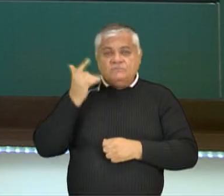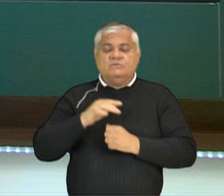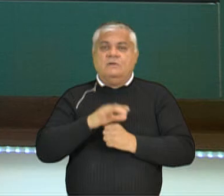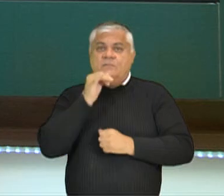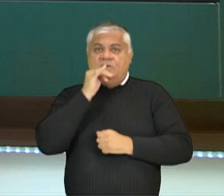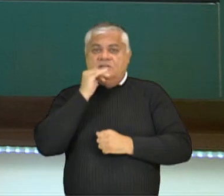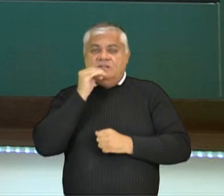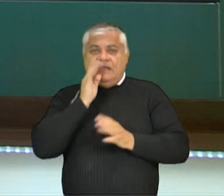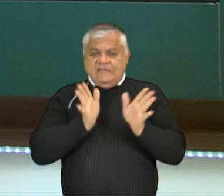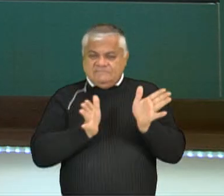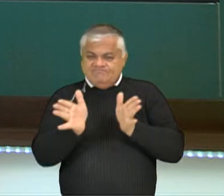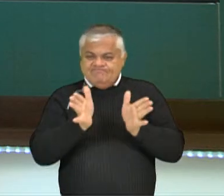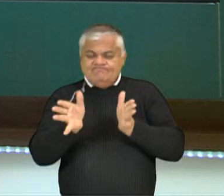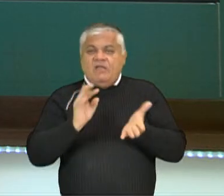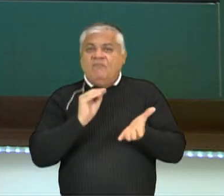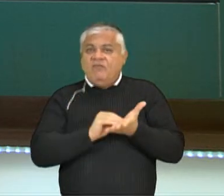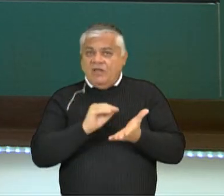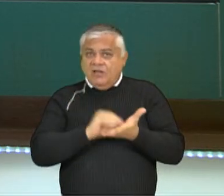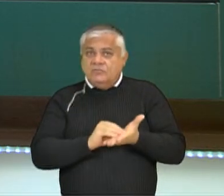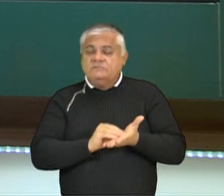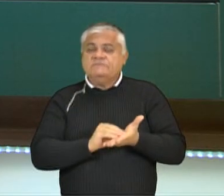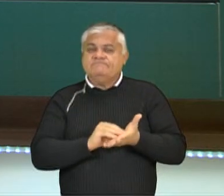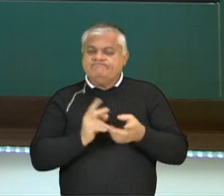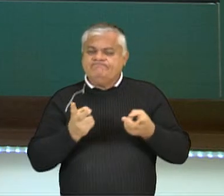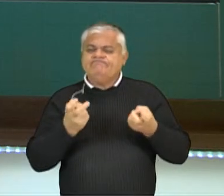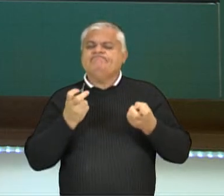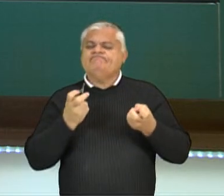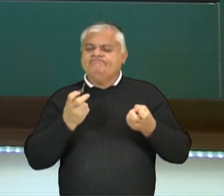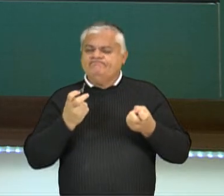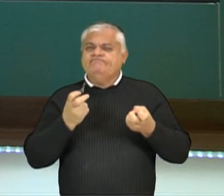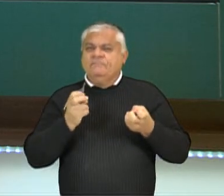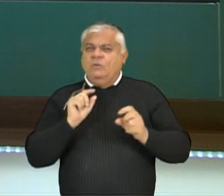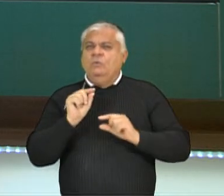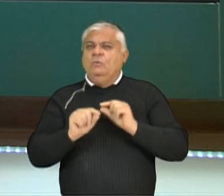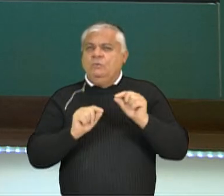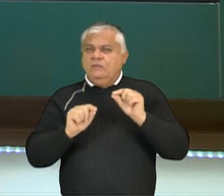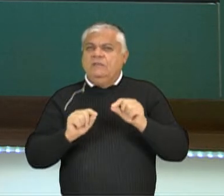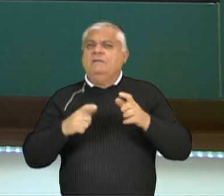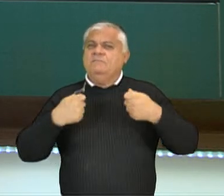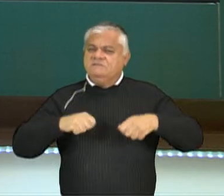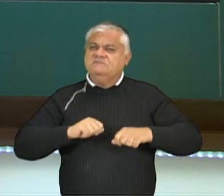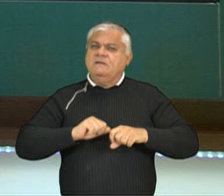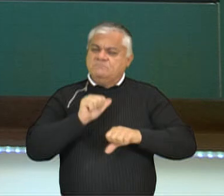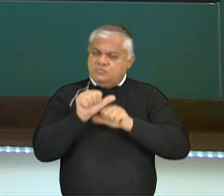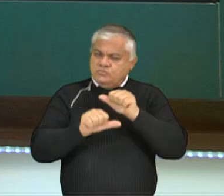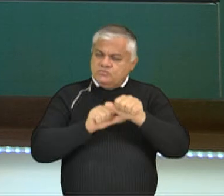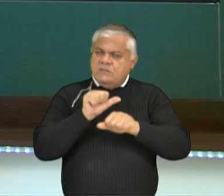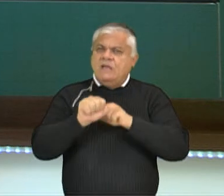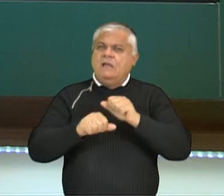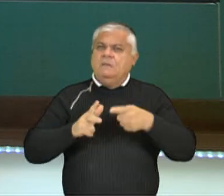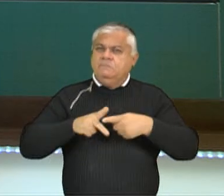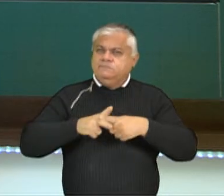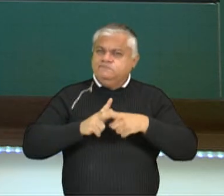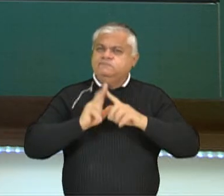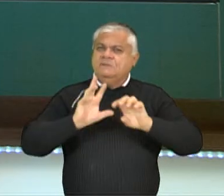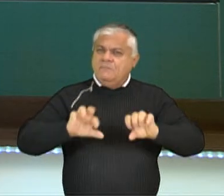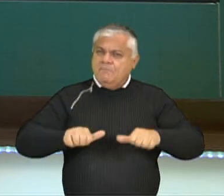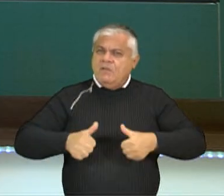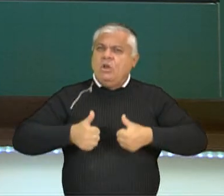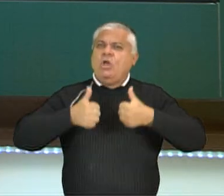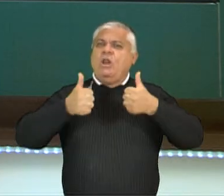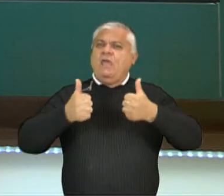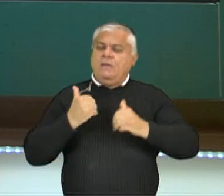falta de acessibilidade, a gente percebe, né, como a gente tem que melhorar muito ainda. A gente está caminhando a